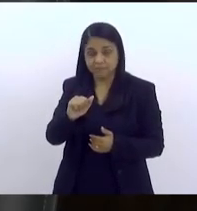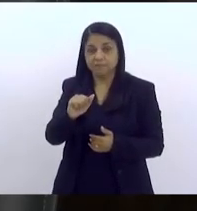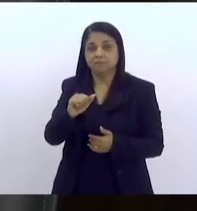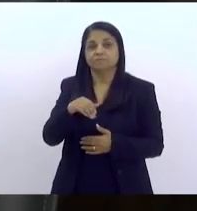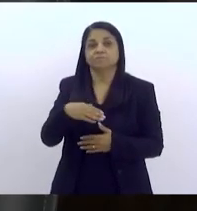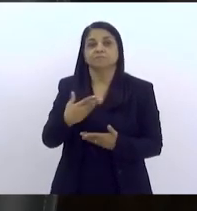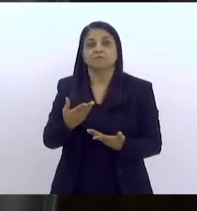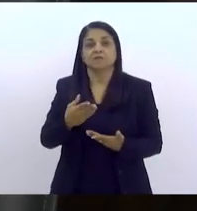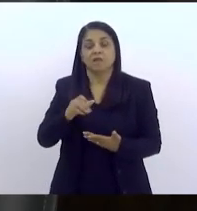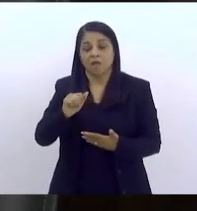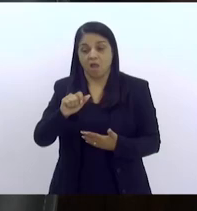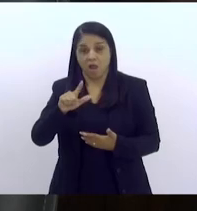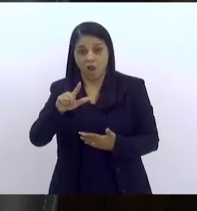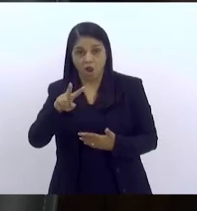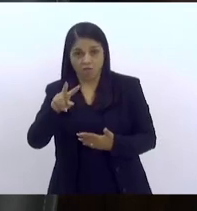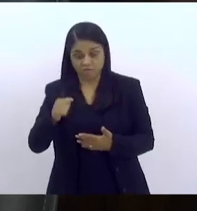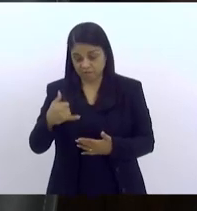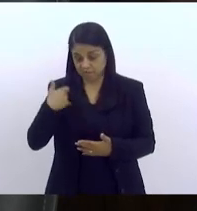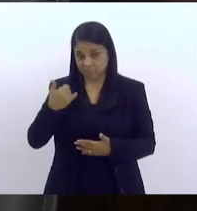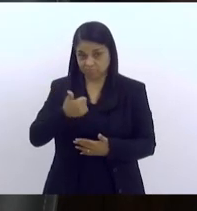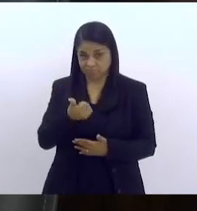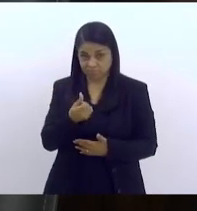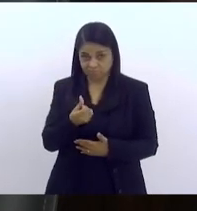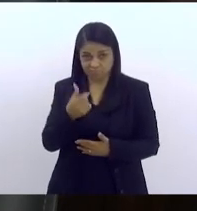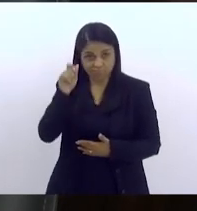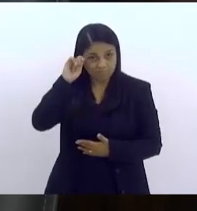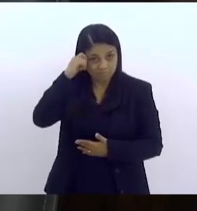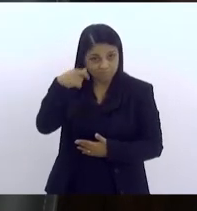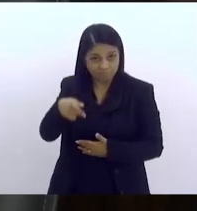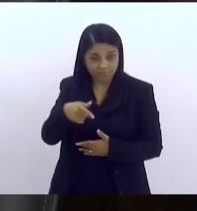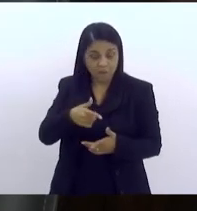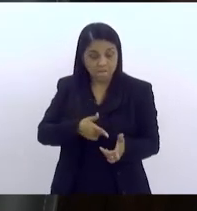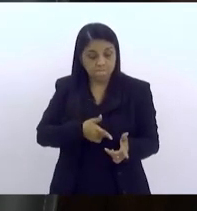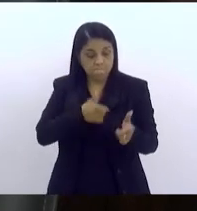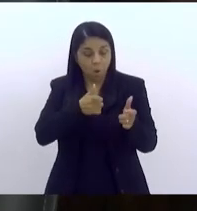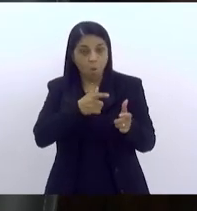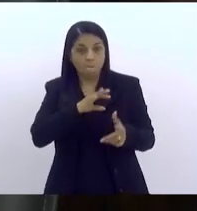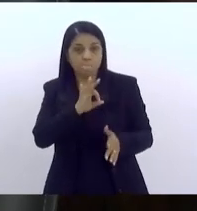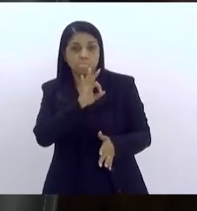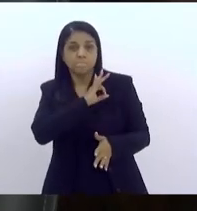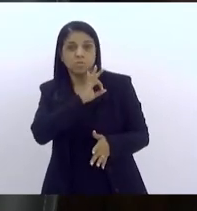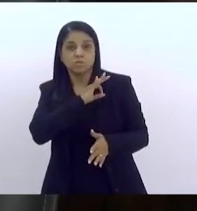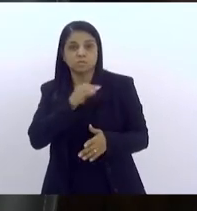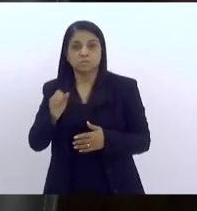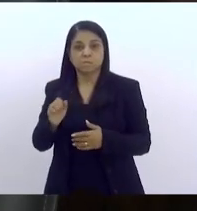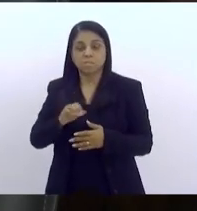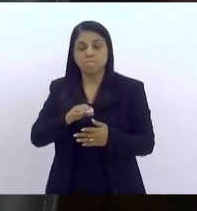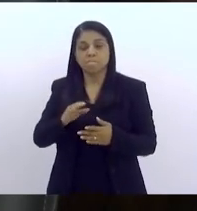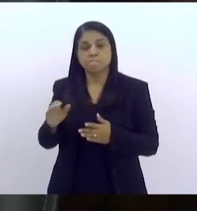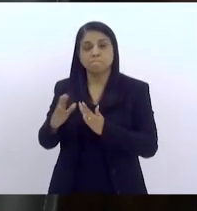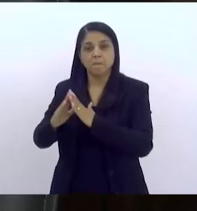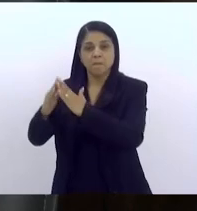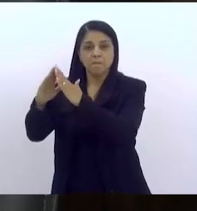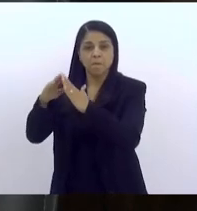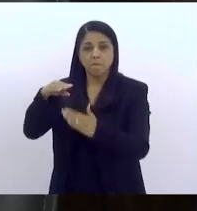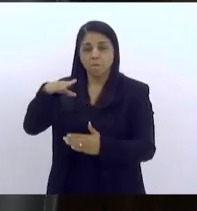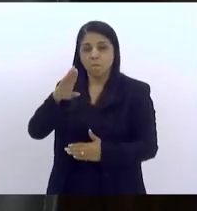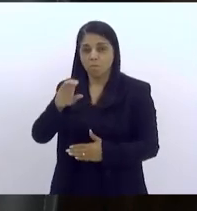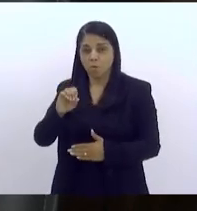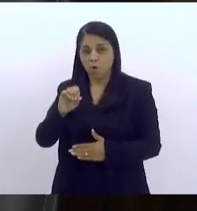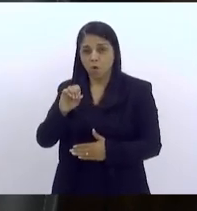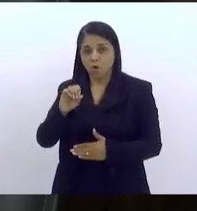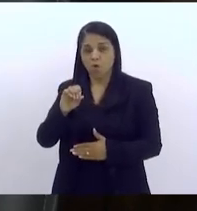anos foi morto durante uma ação da polícia militar no morro do Borel localizado na Zona Norte do